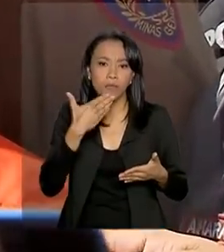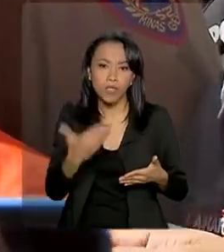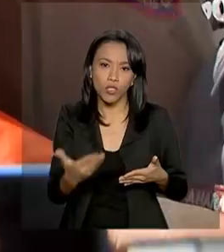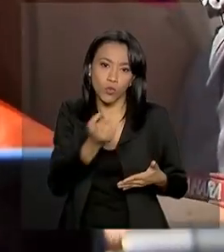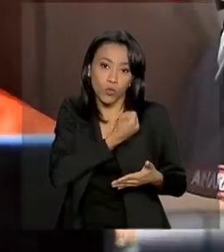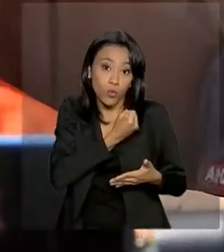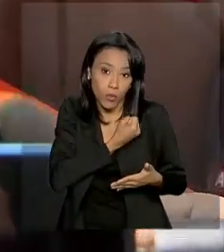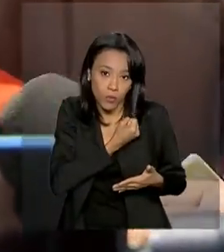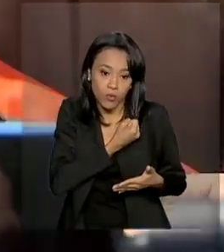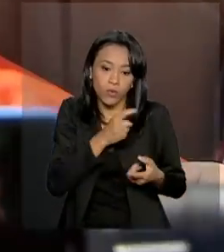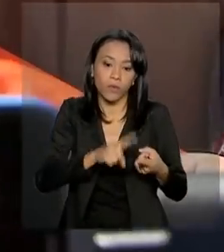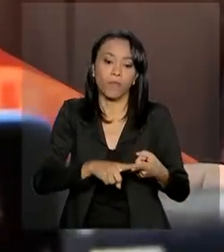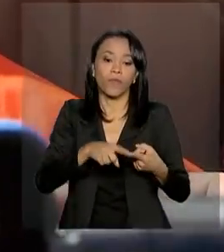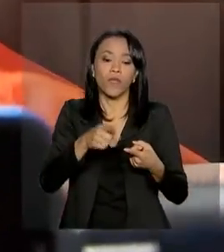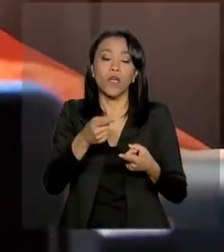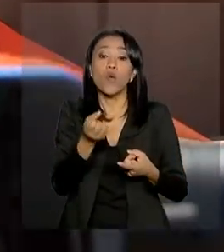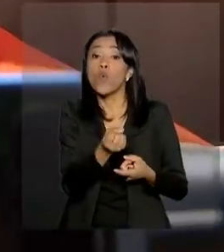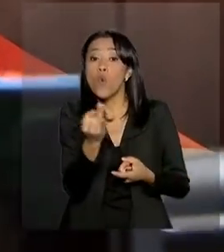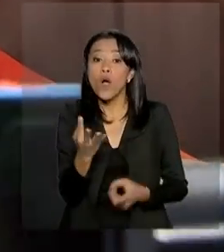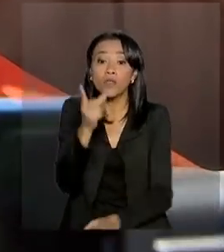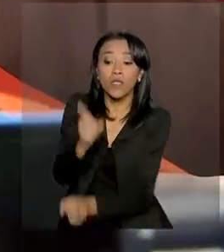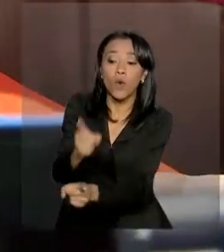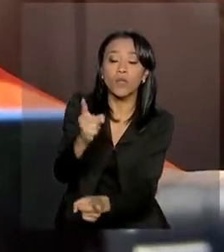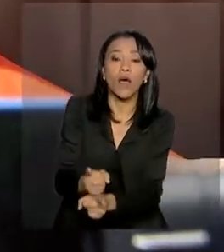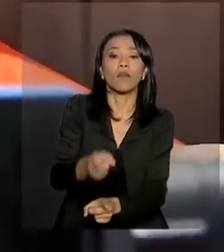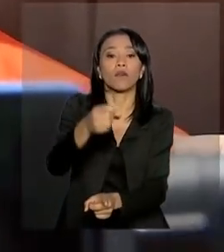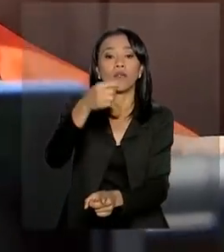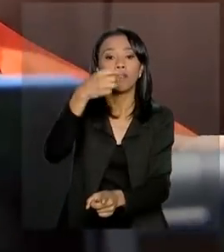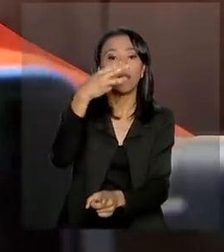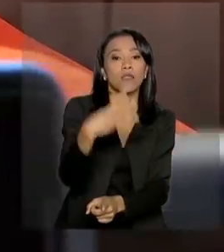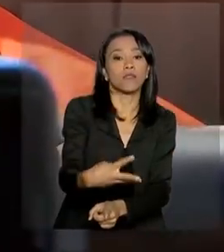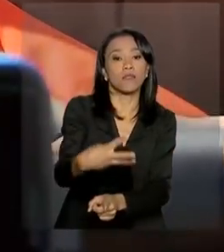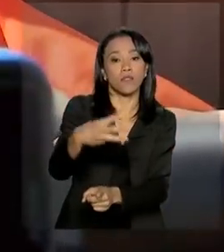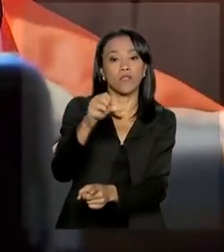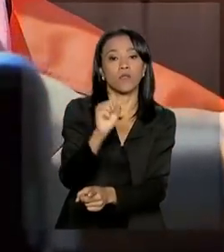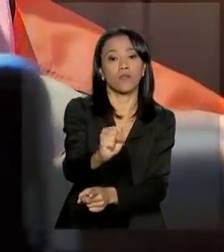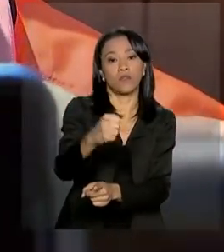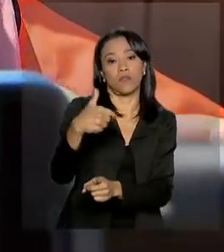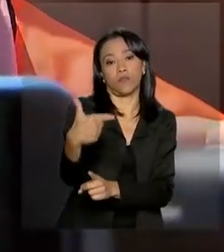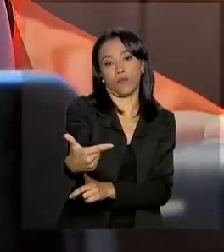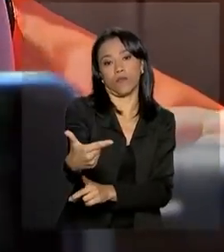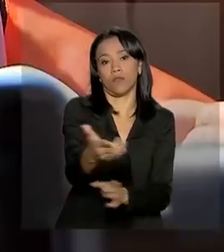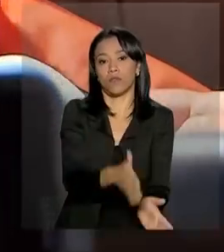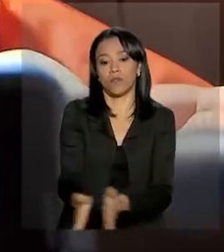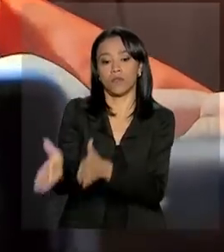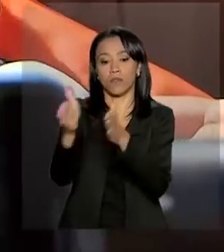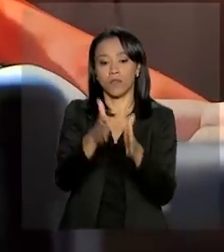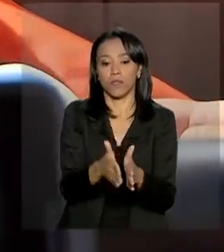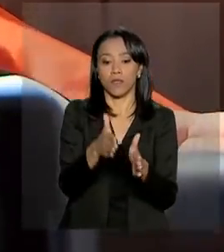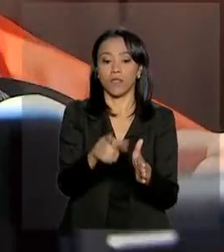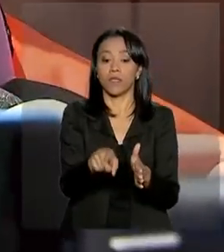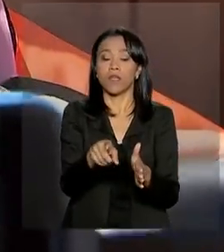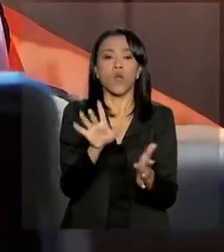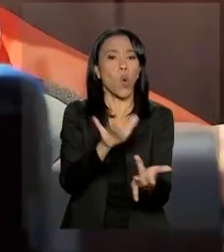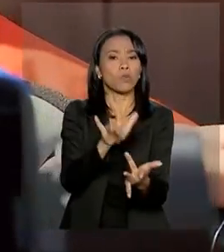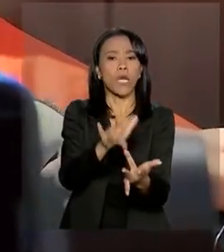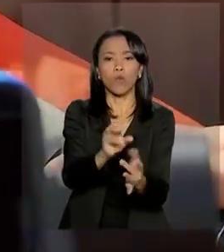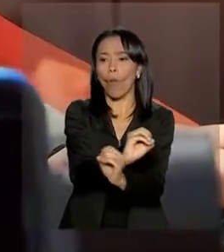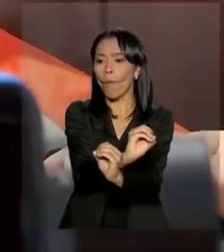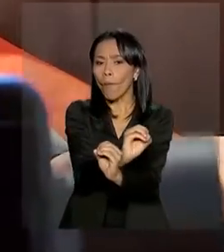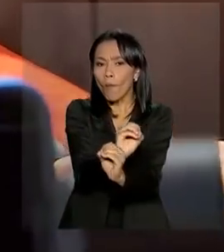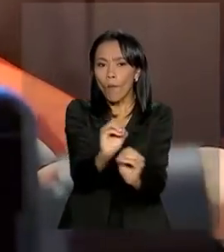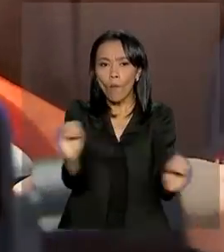Número. Localizados, 382. Sem contatos,